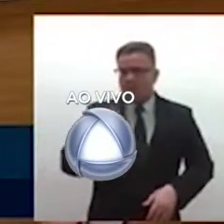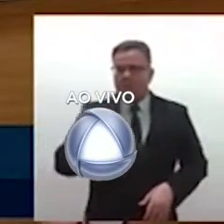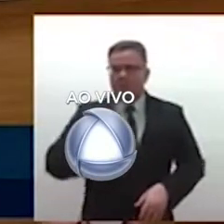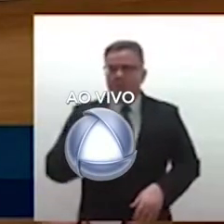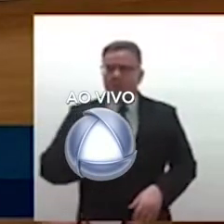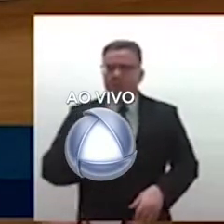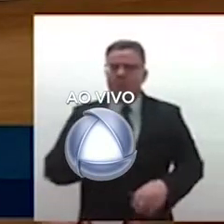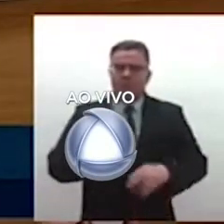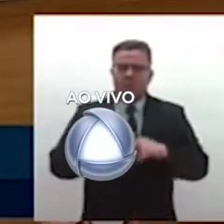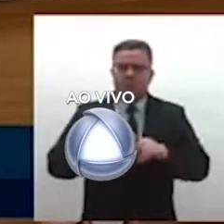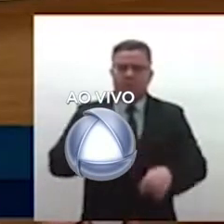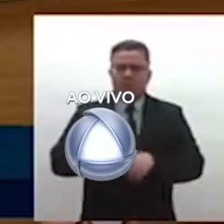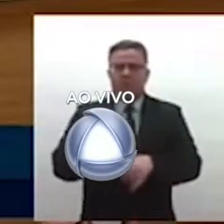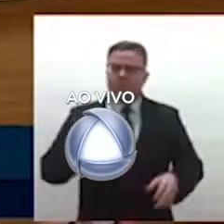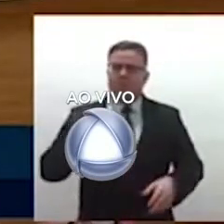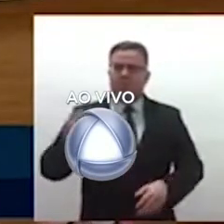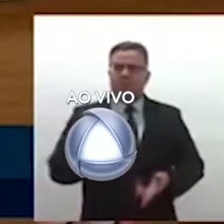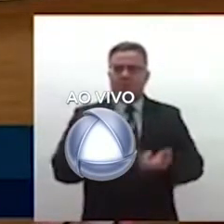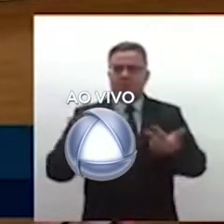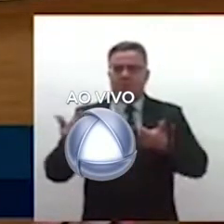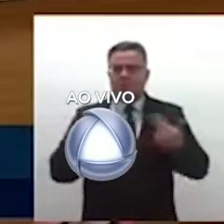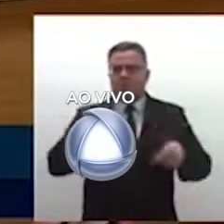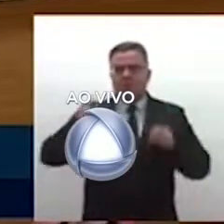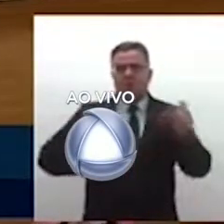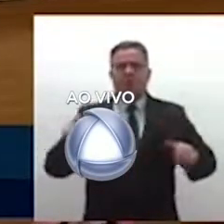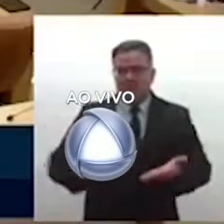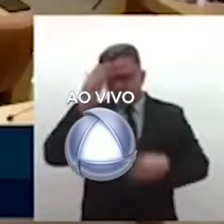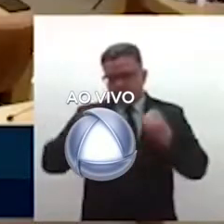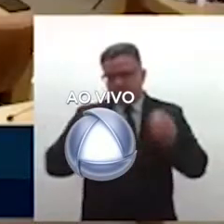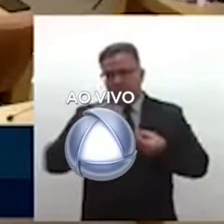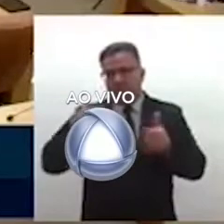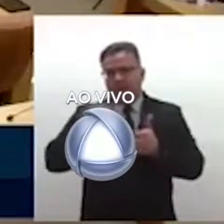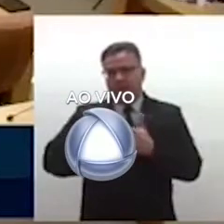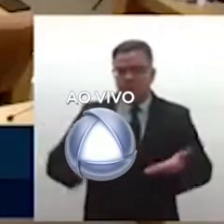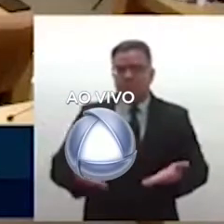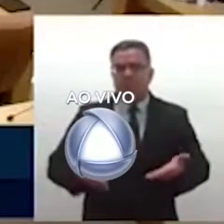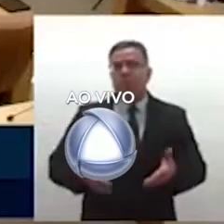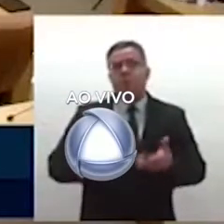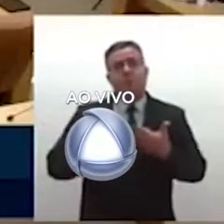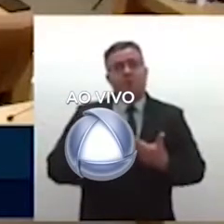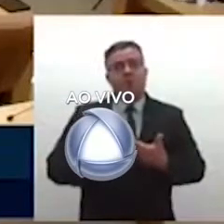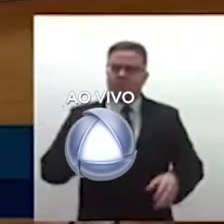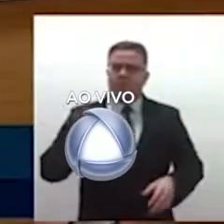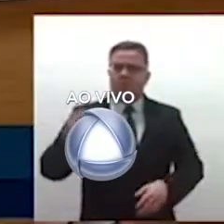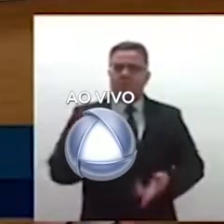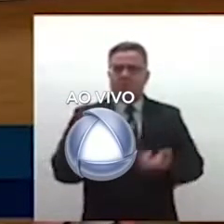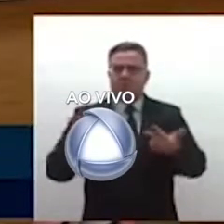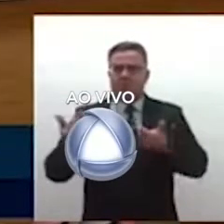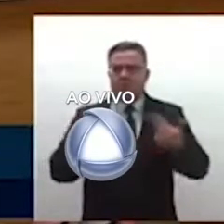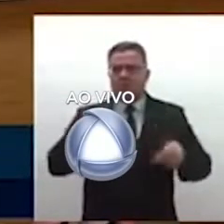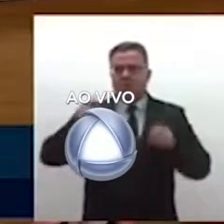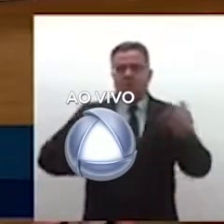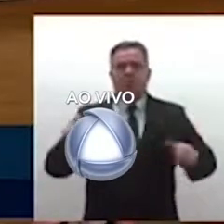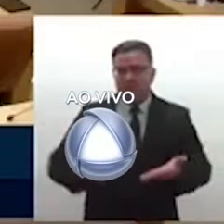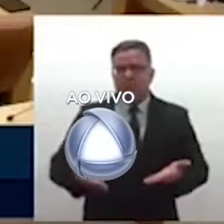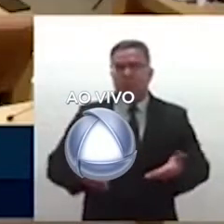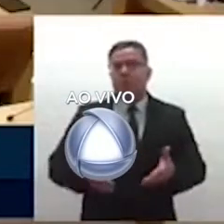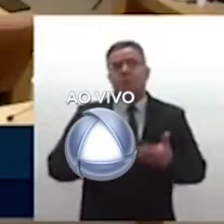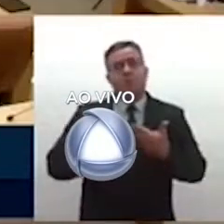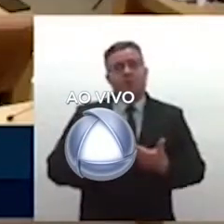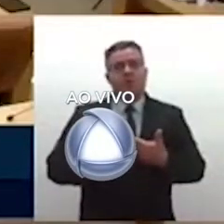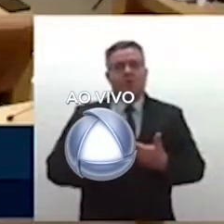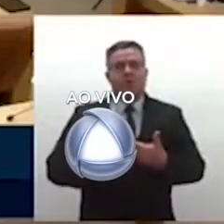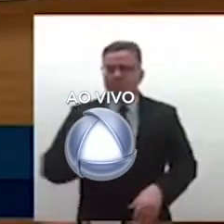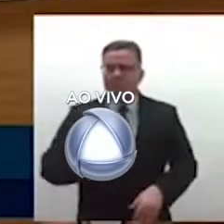assistirem à reportagem, o deputado Irã Barbosa cobra políticas públicas para a população